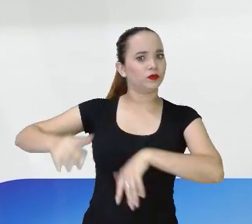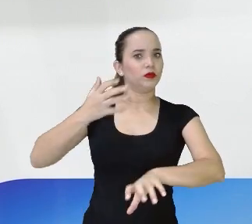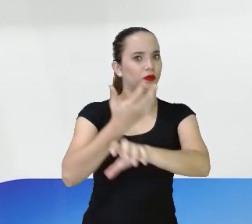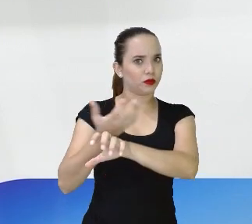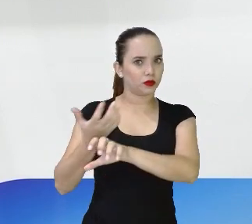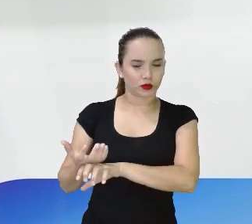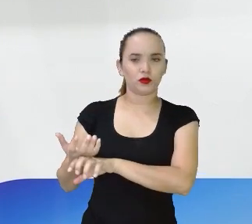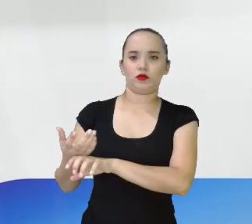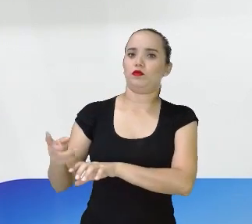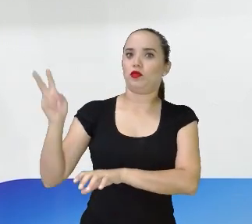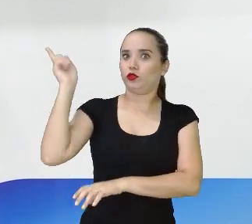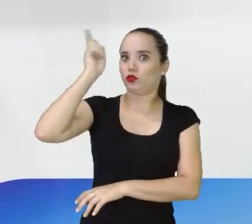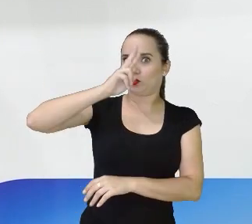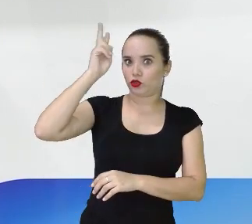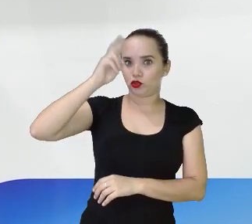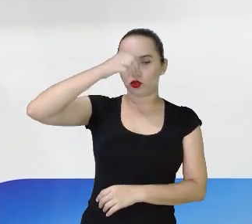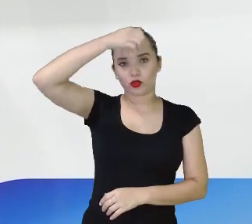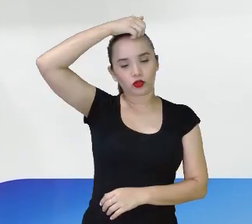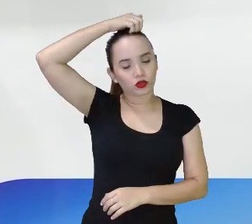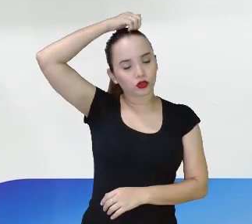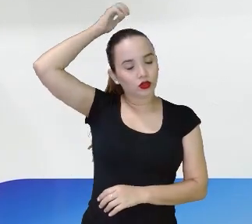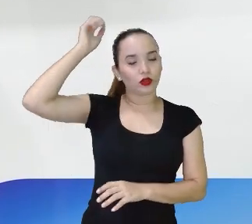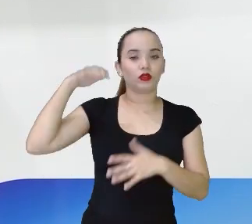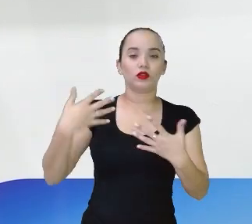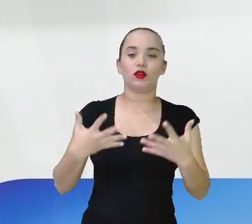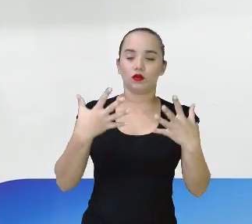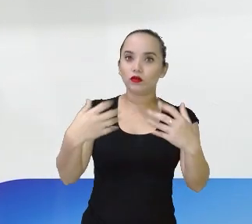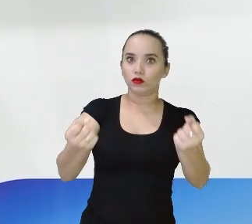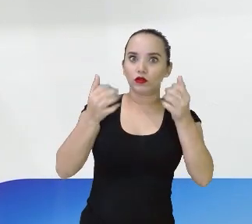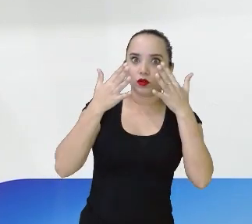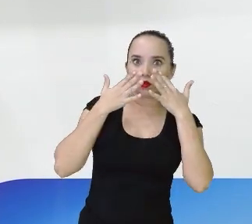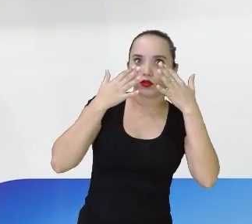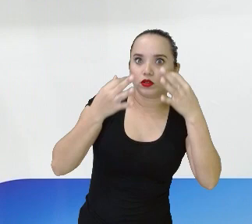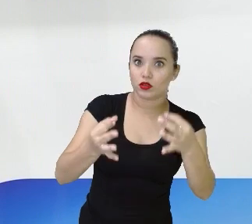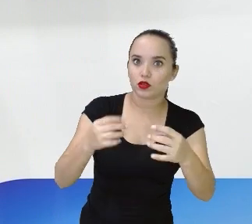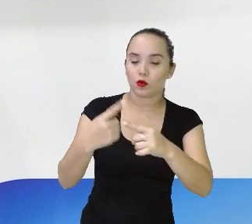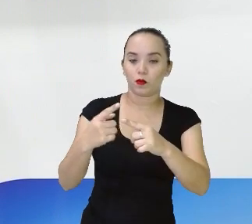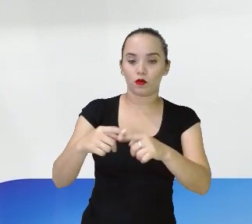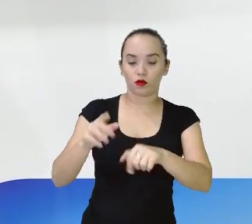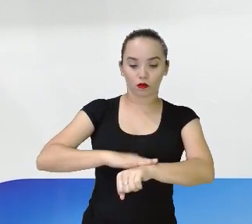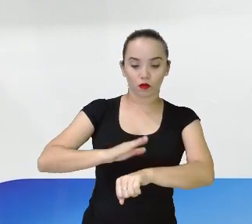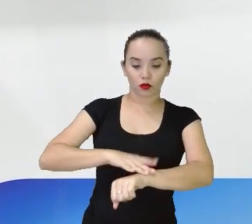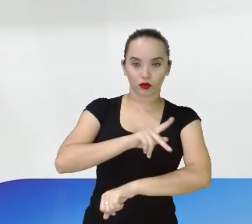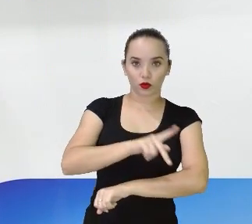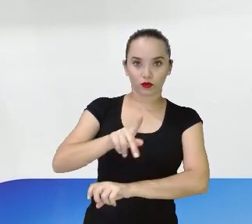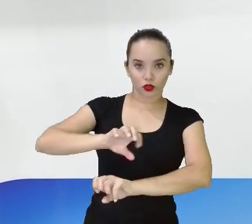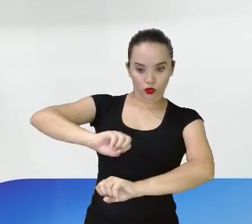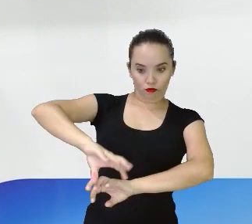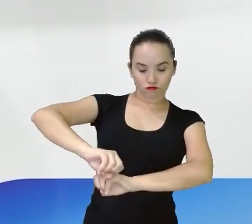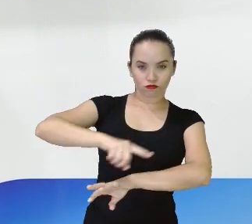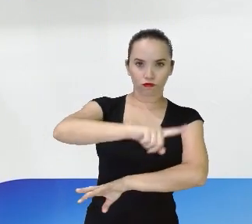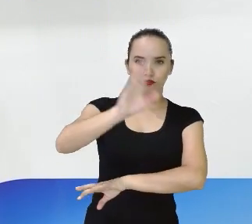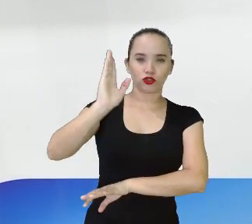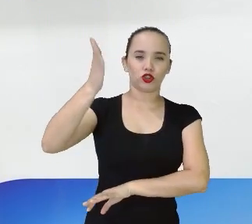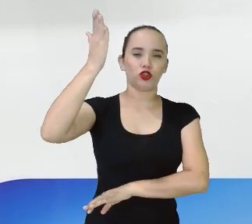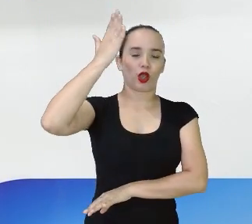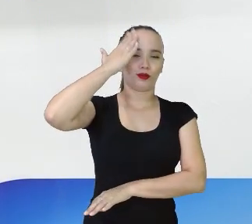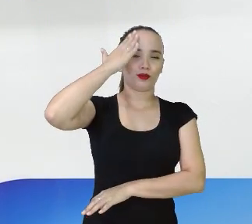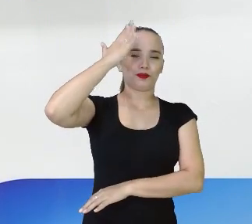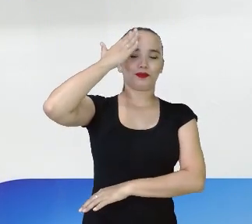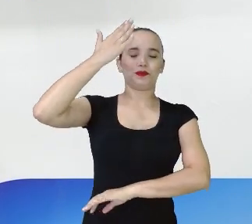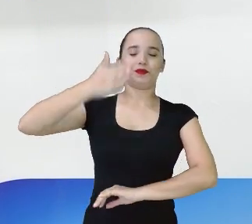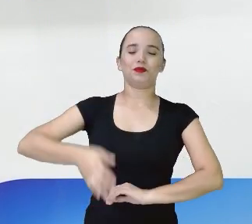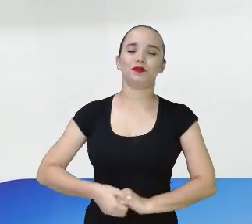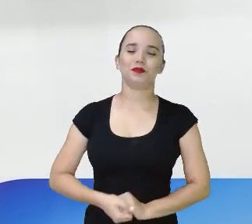História do 4º ano. Então, vamos prestar bem atenção, porque quando a professora abordar esse assunto, você já estará aí, ó, bem